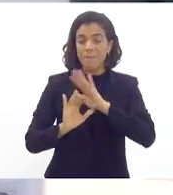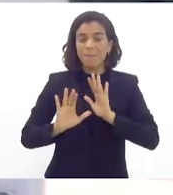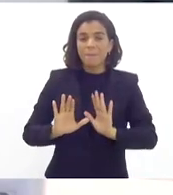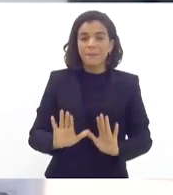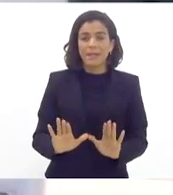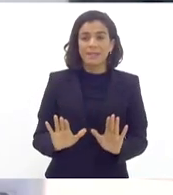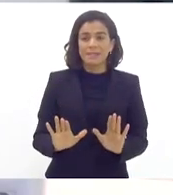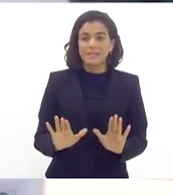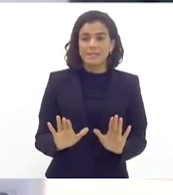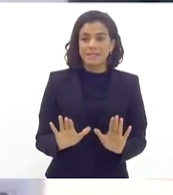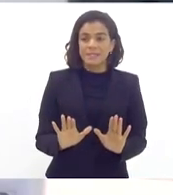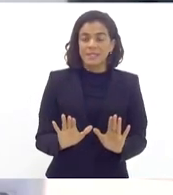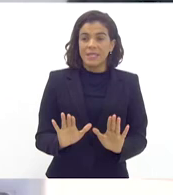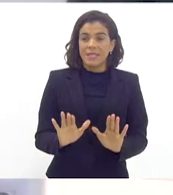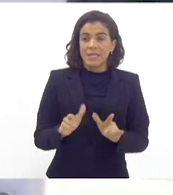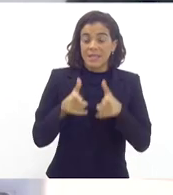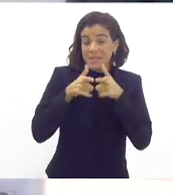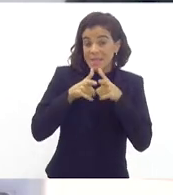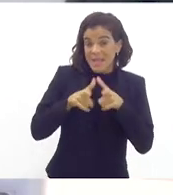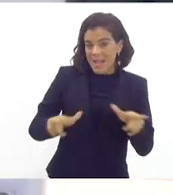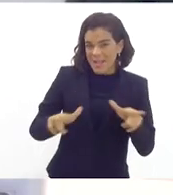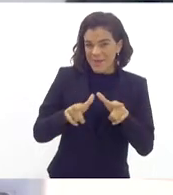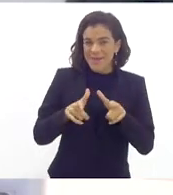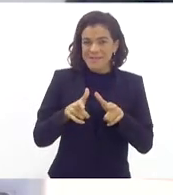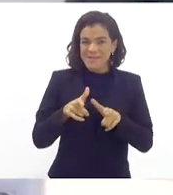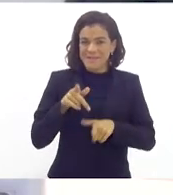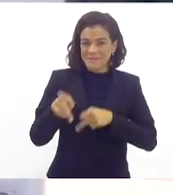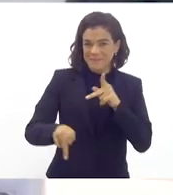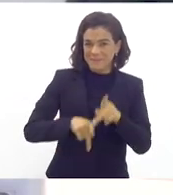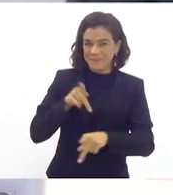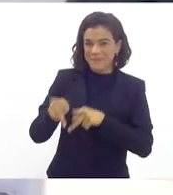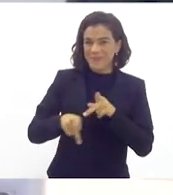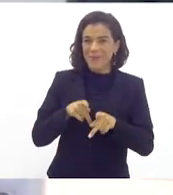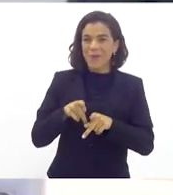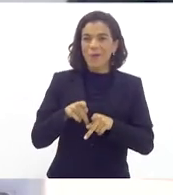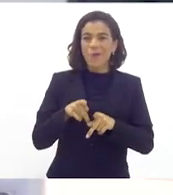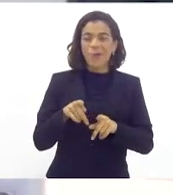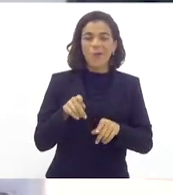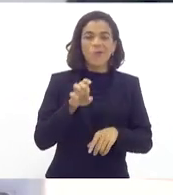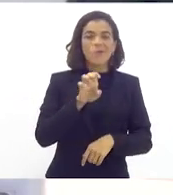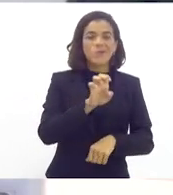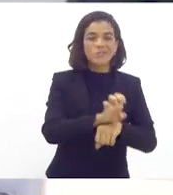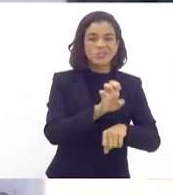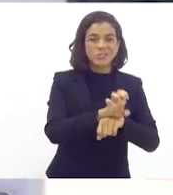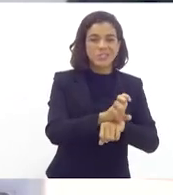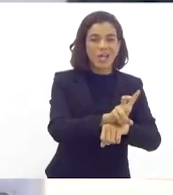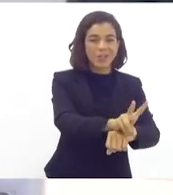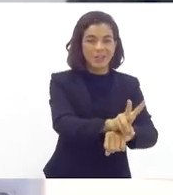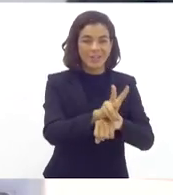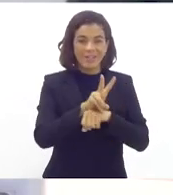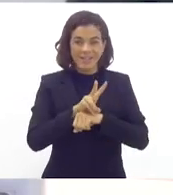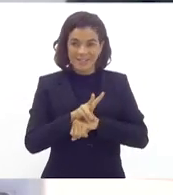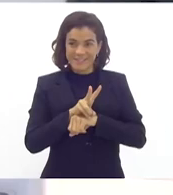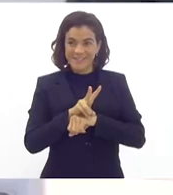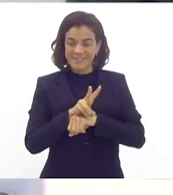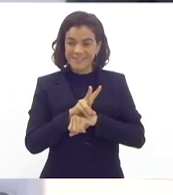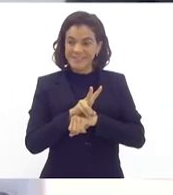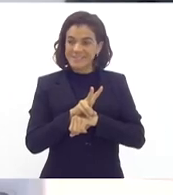assim, na linguagem popular, né? O estado toma um determinado valor... Na questão